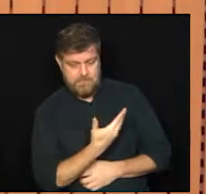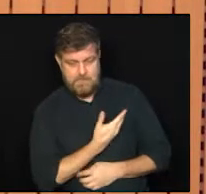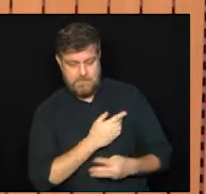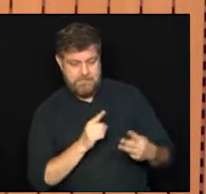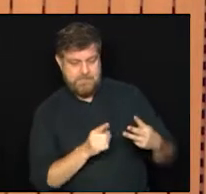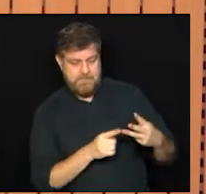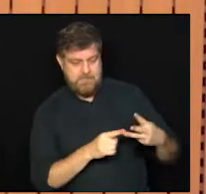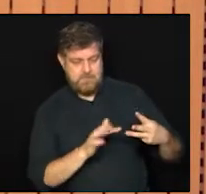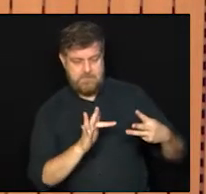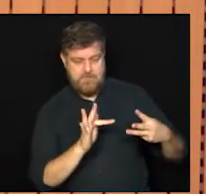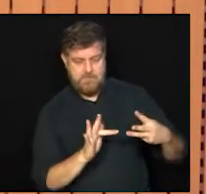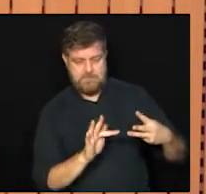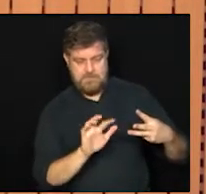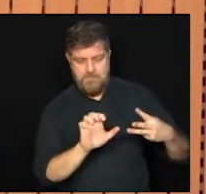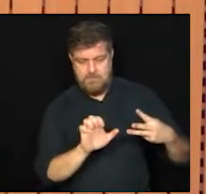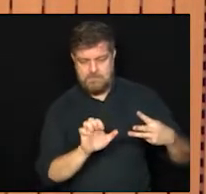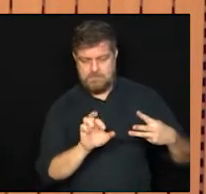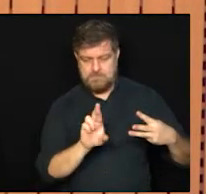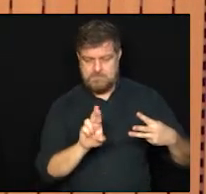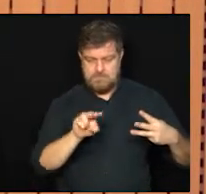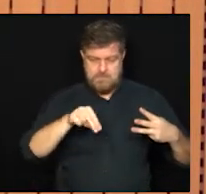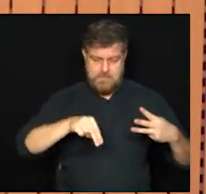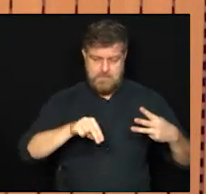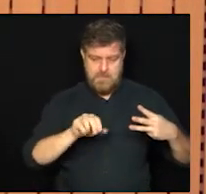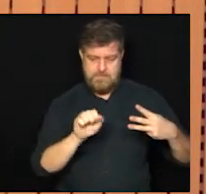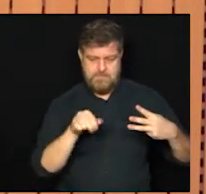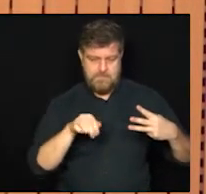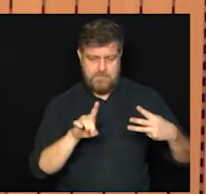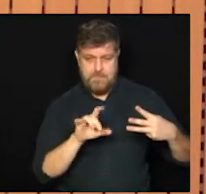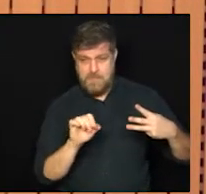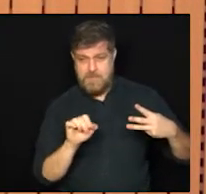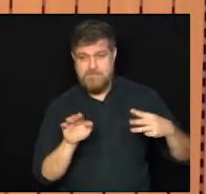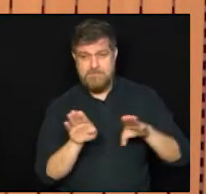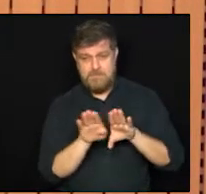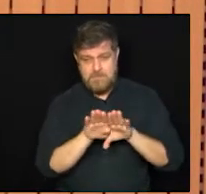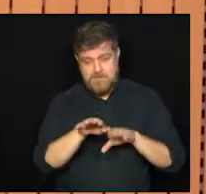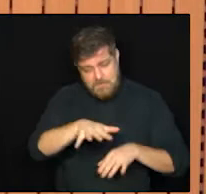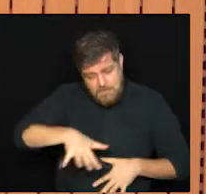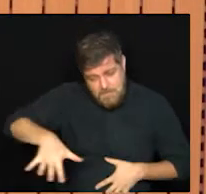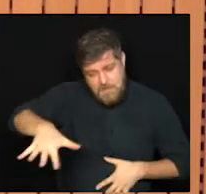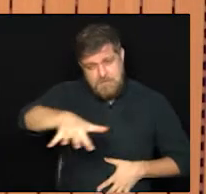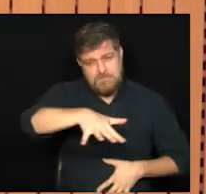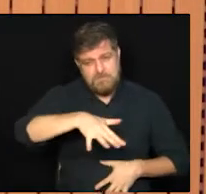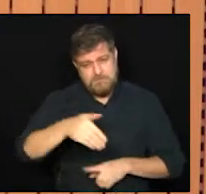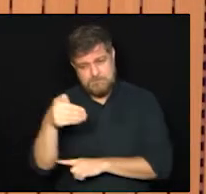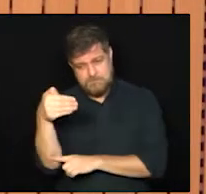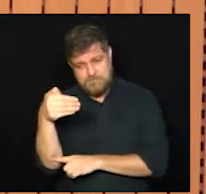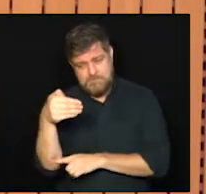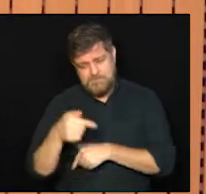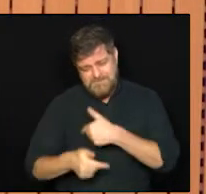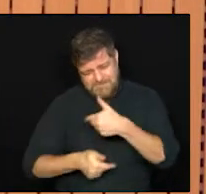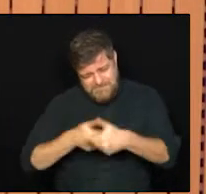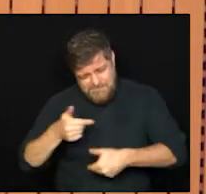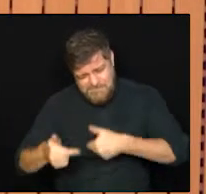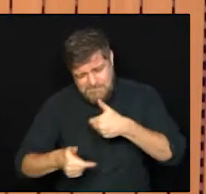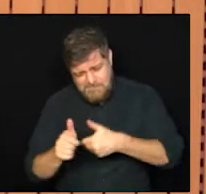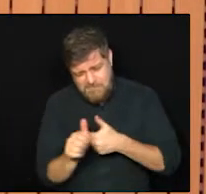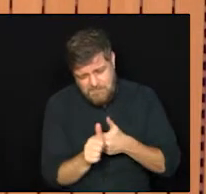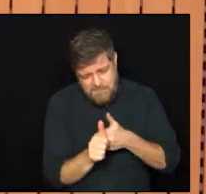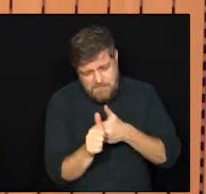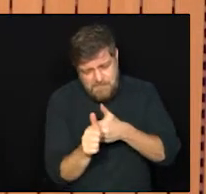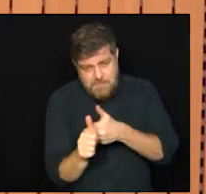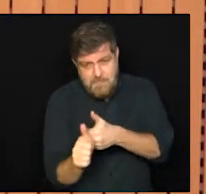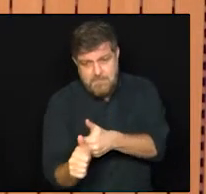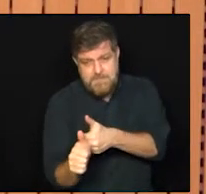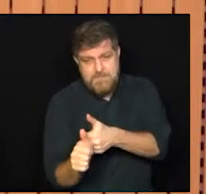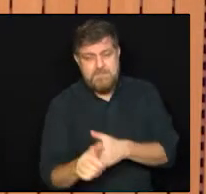Fernando Vernier, que também é do setor do segmento e tem acompanhado as atividades